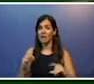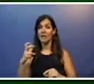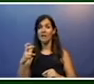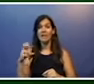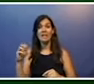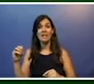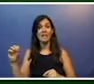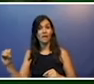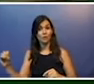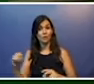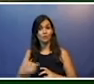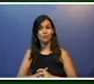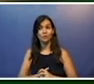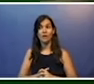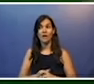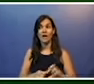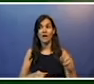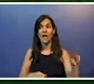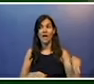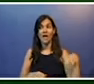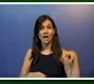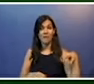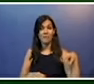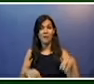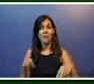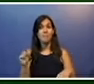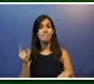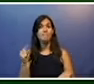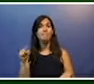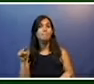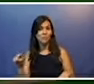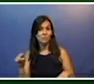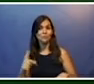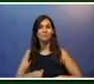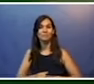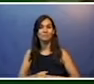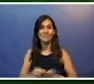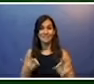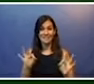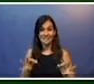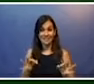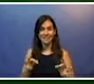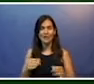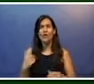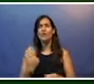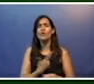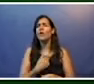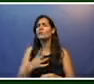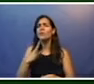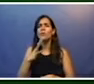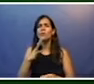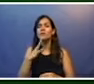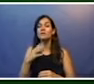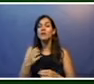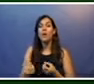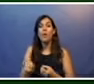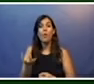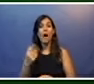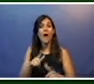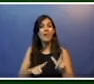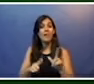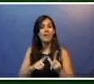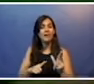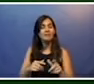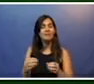500. E o M, 1000. Certo? Vamos conhecer como essas letras são combinadas